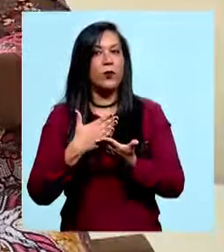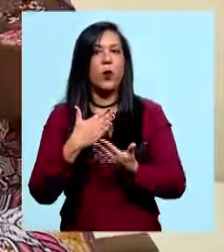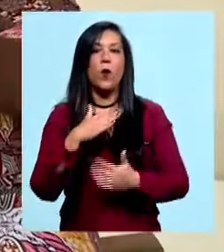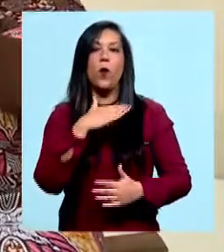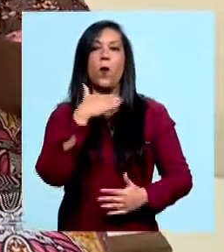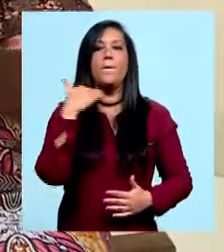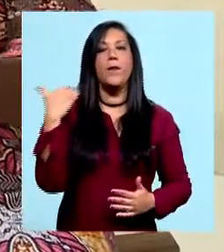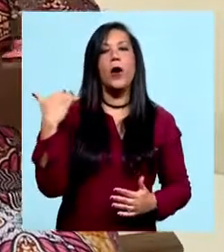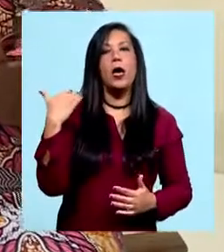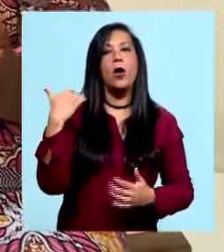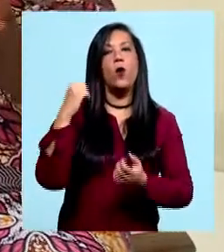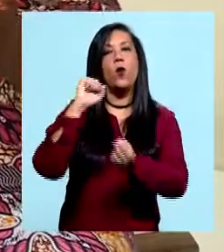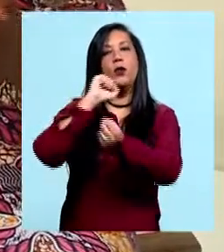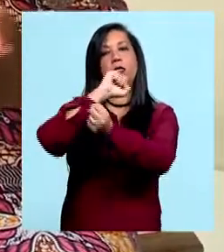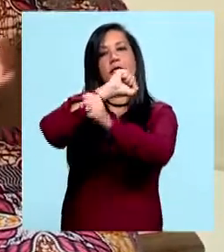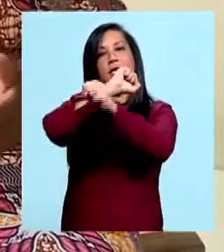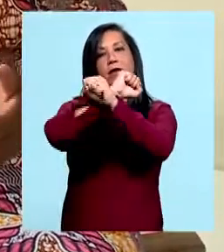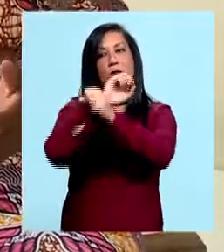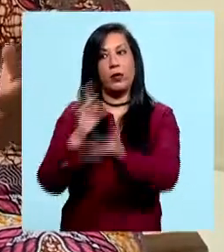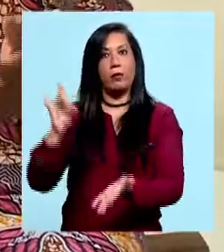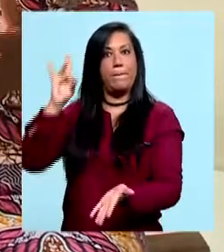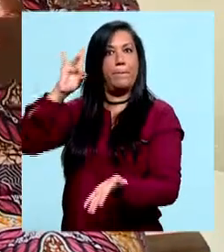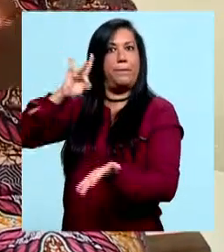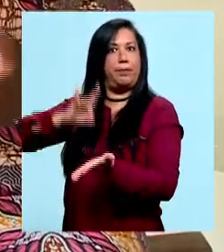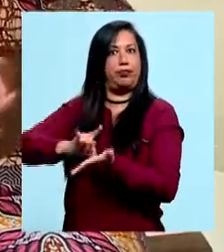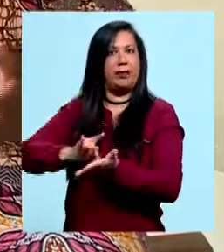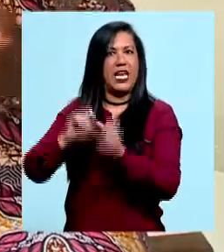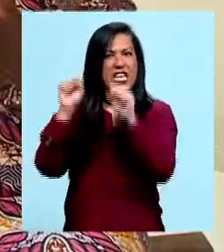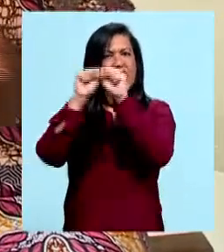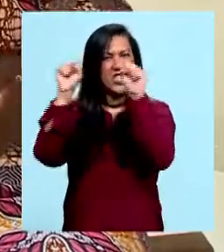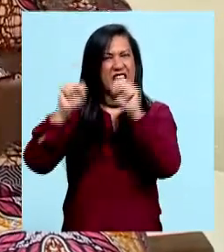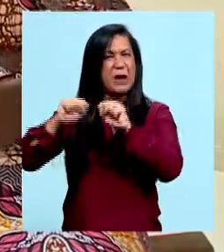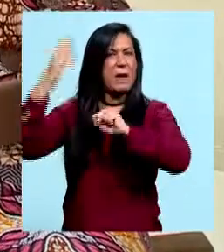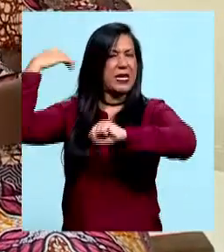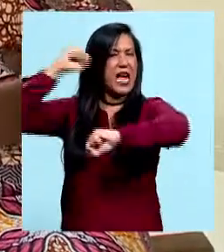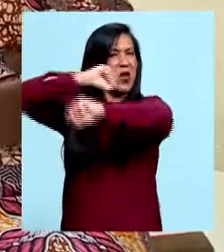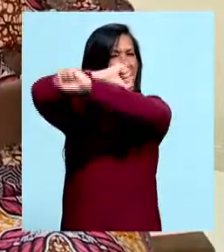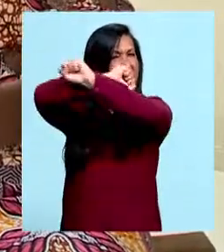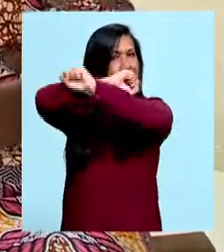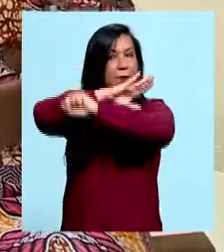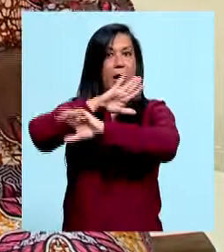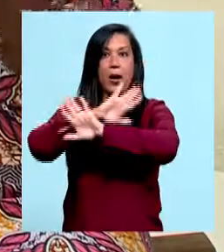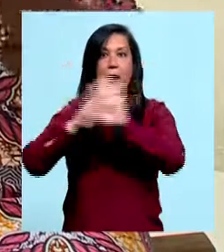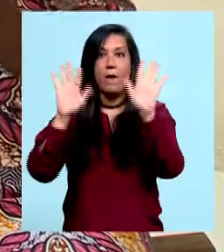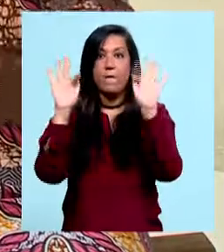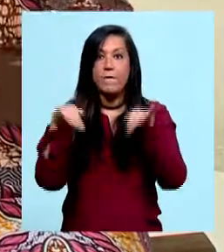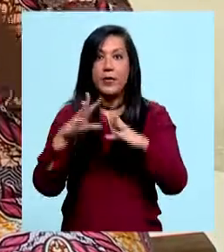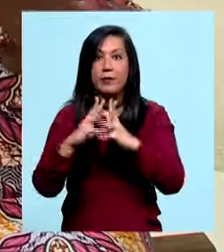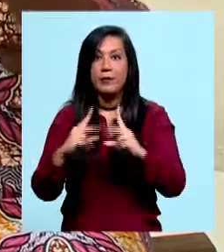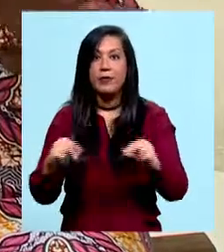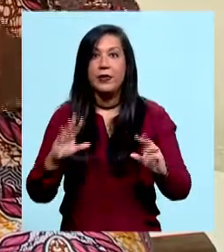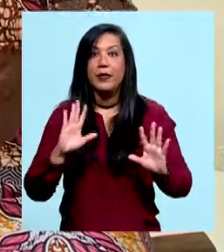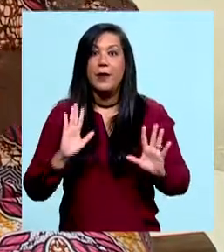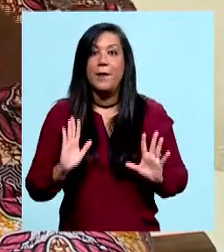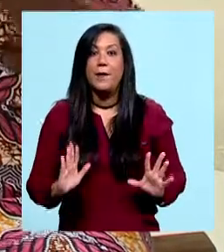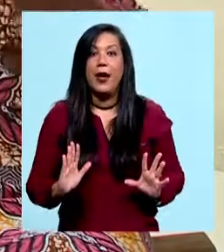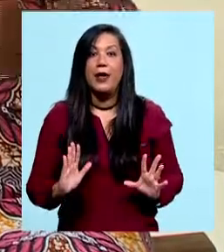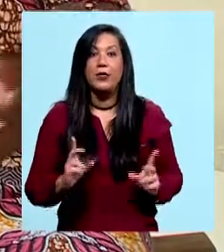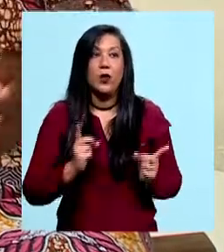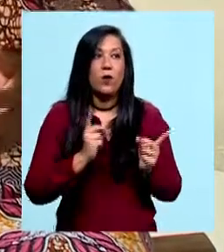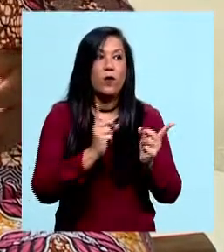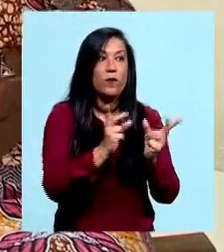morreu a escravatura oficial, ostensiva, legal. Mas os traficantes de